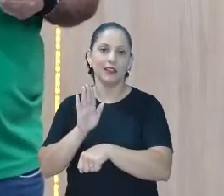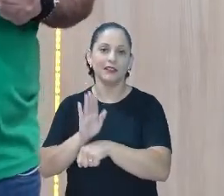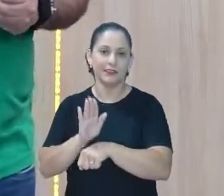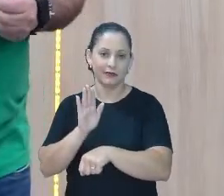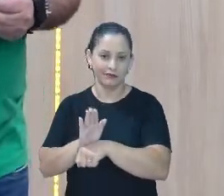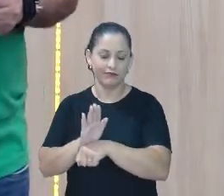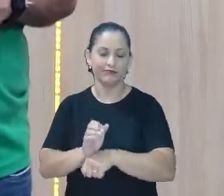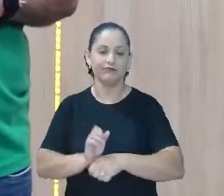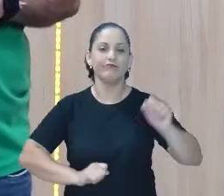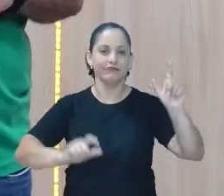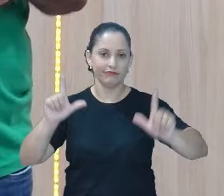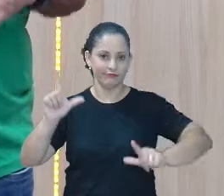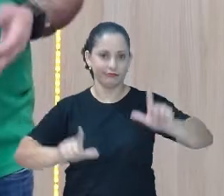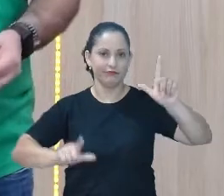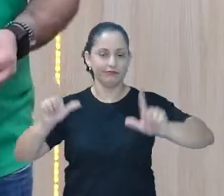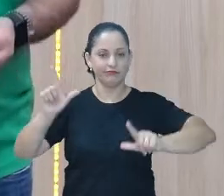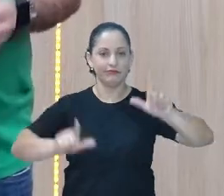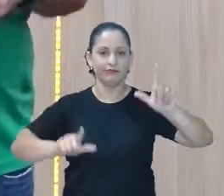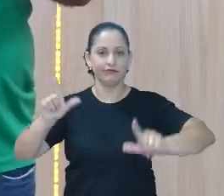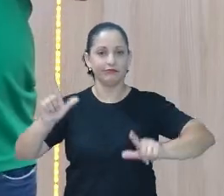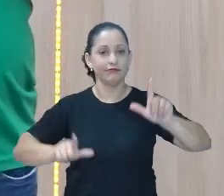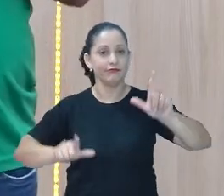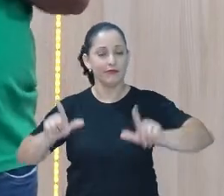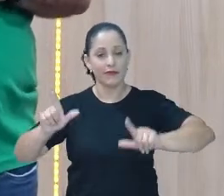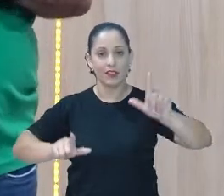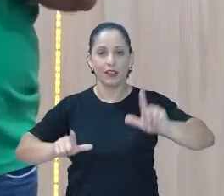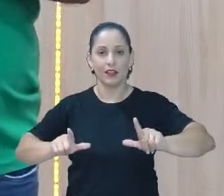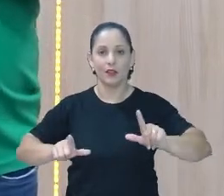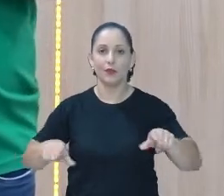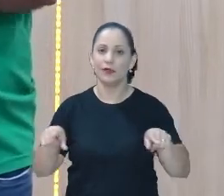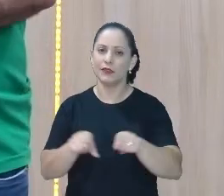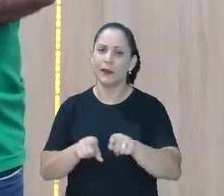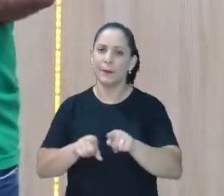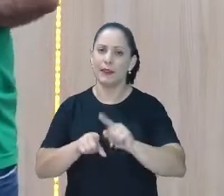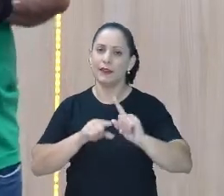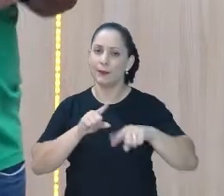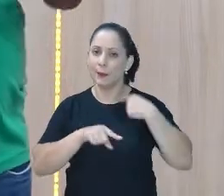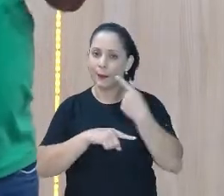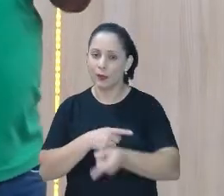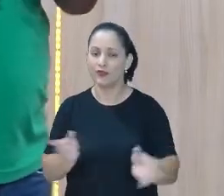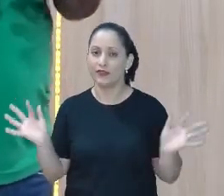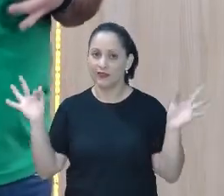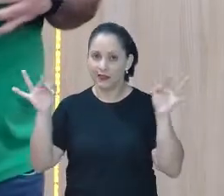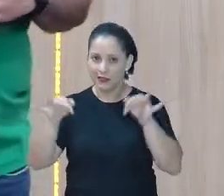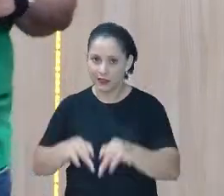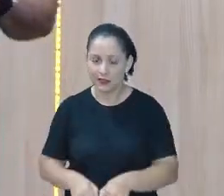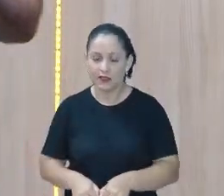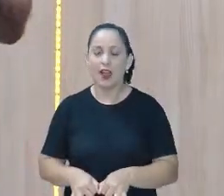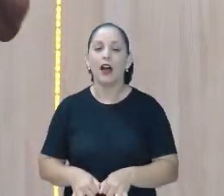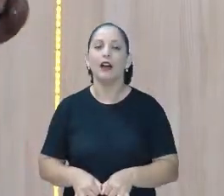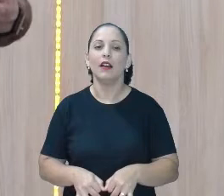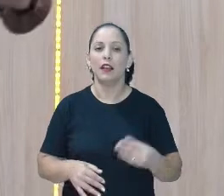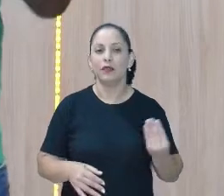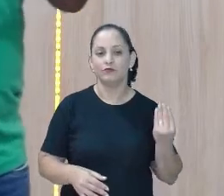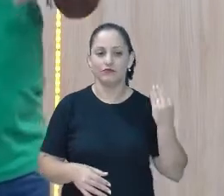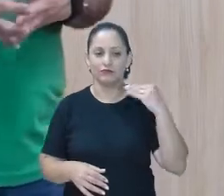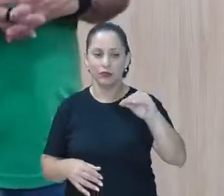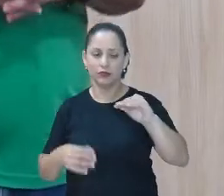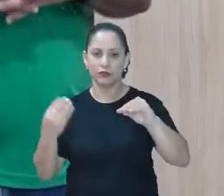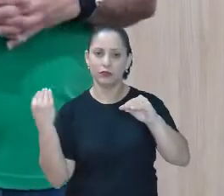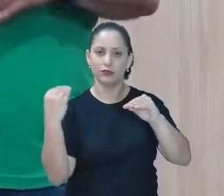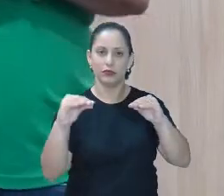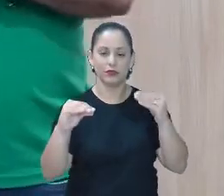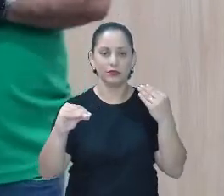turno da tarde, ela será reprisada. Essa aula, depois de concluída, ela vai para o canal do